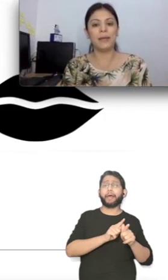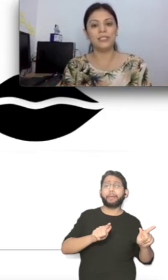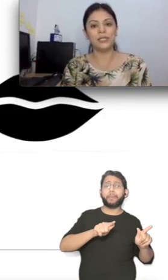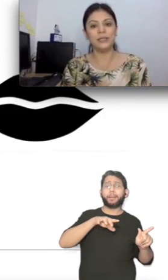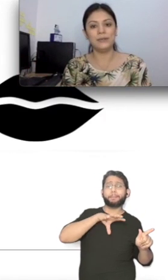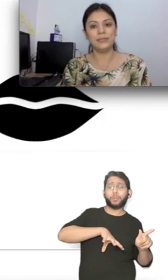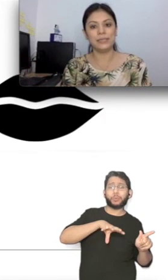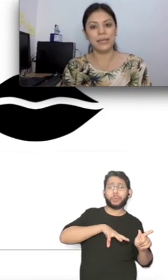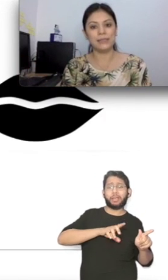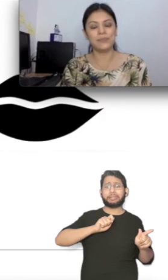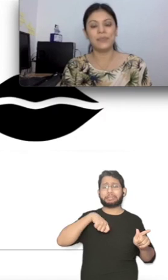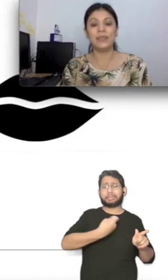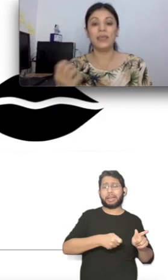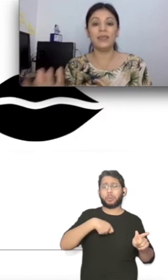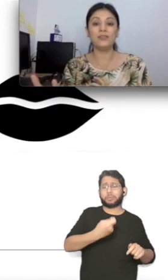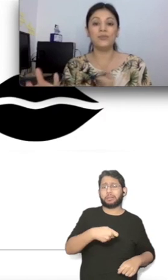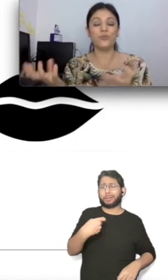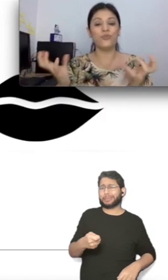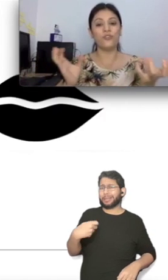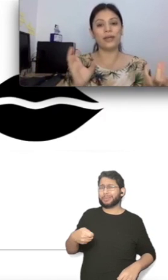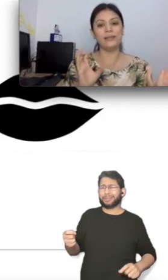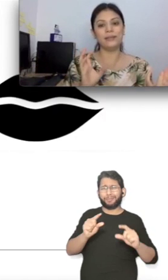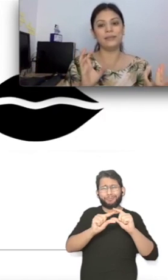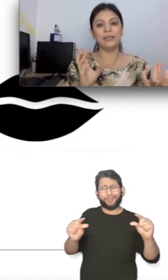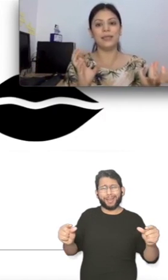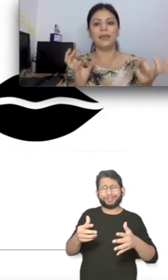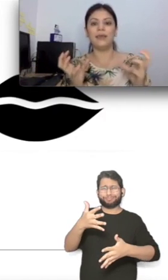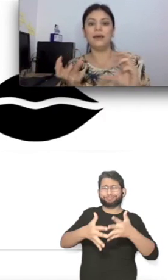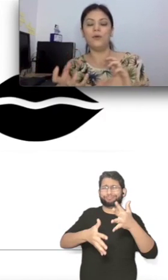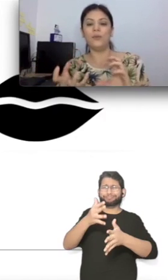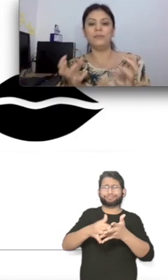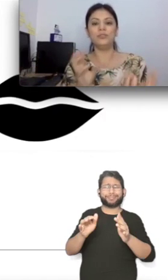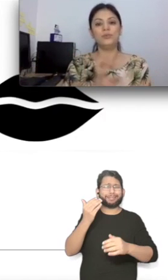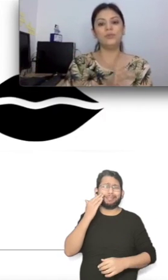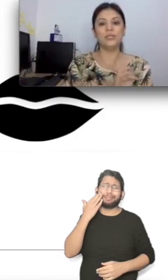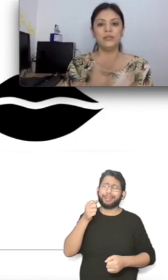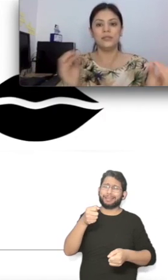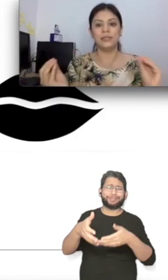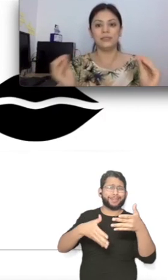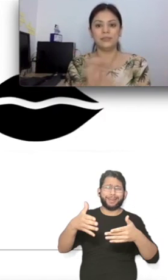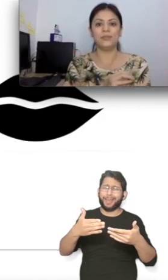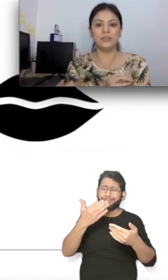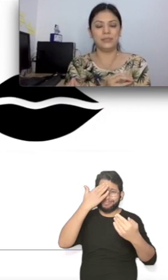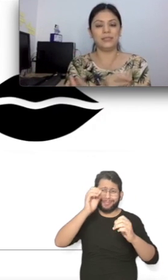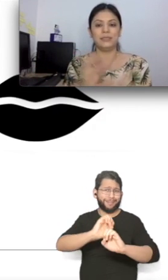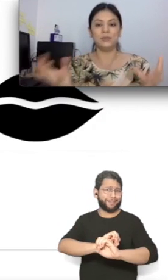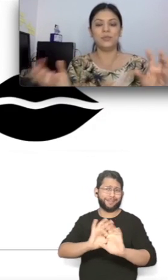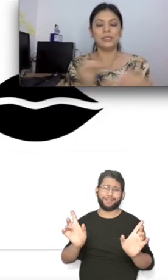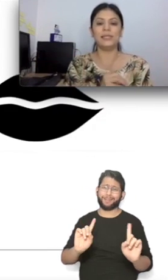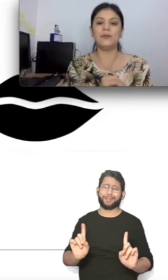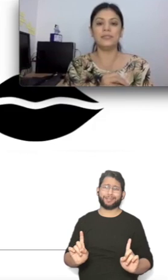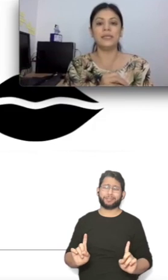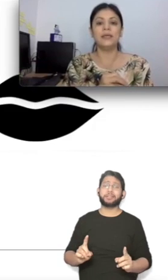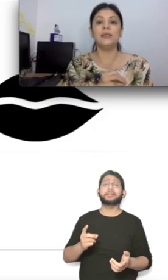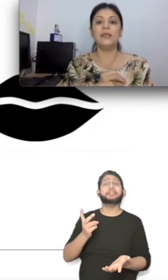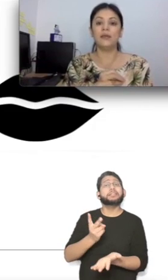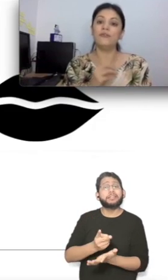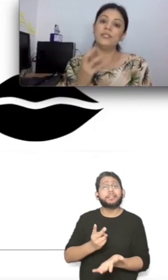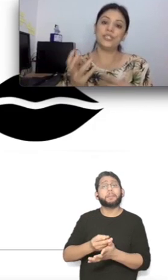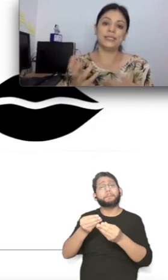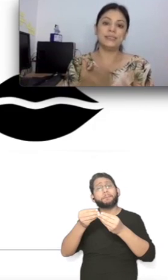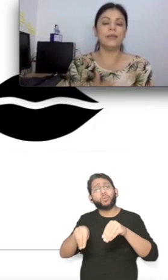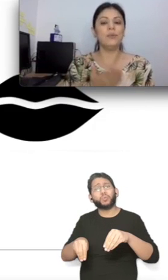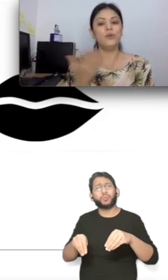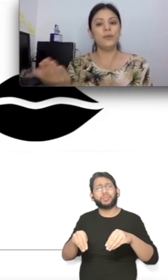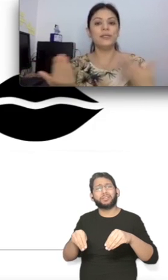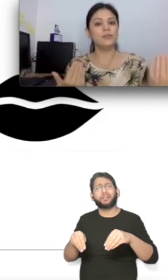a gramática da língua de sinais. E isso vai trazer uma mistura dessas duas línguas e que eu vou